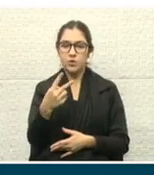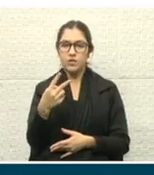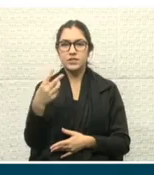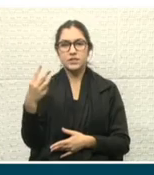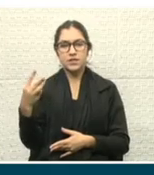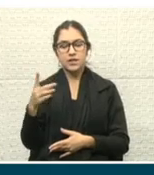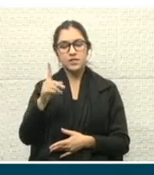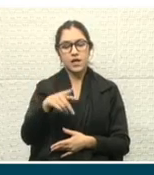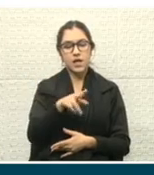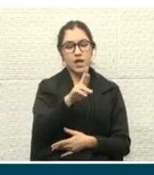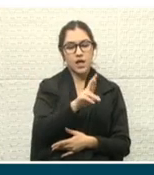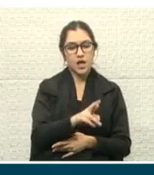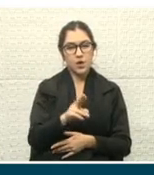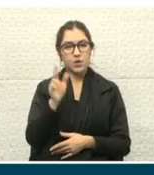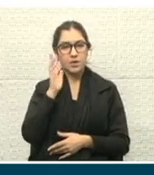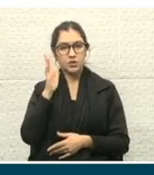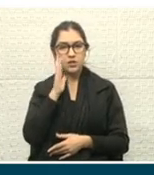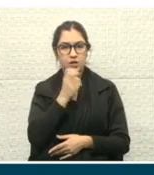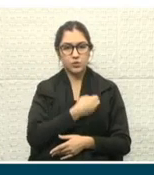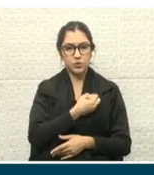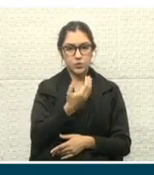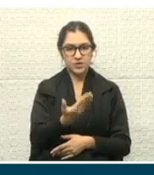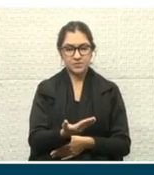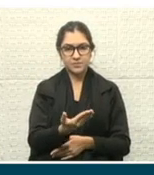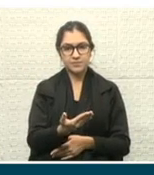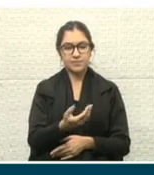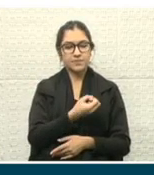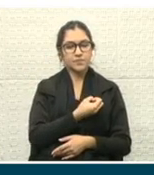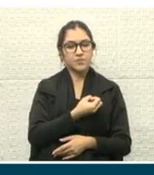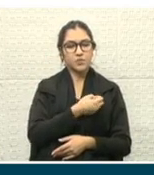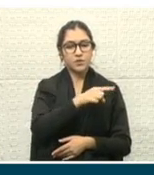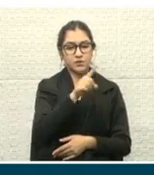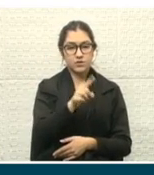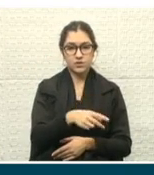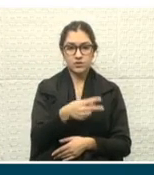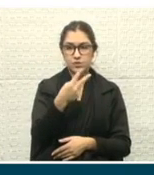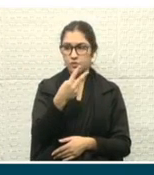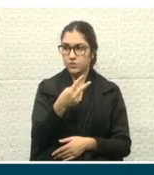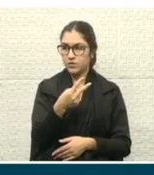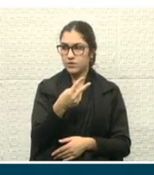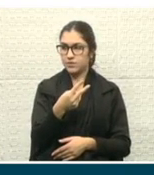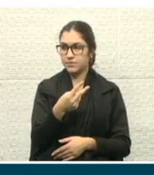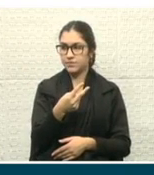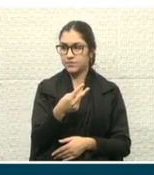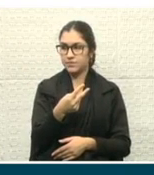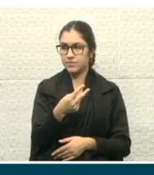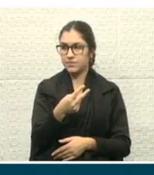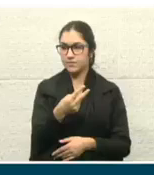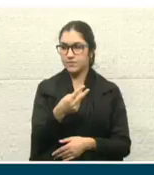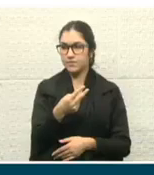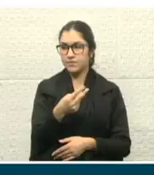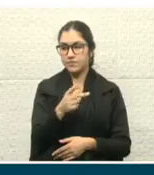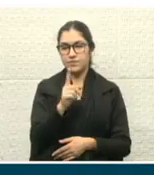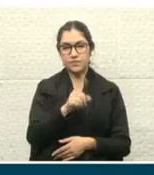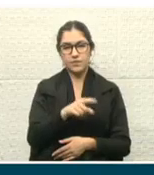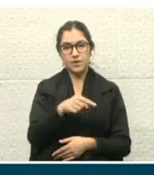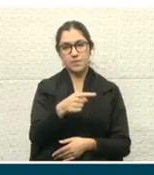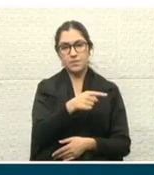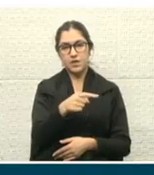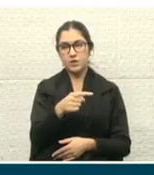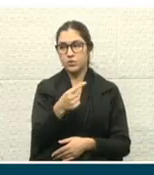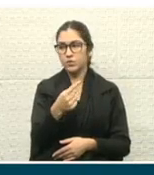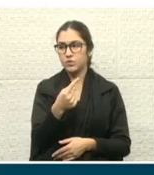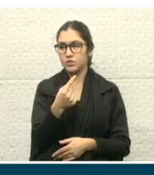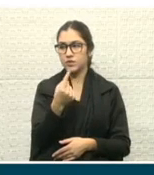real e a parte imaginária desse número. O número Z2. O número Z2 sendo menos